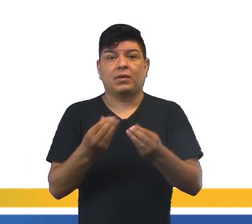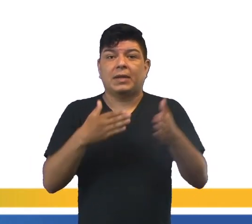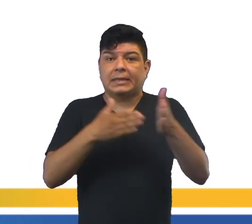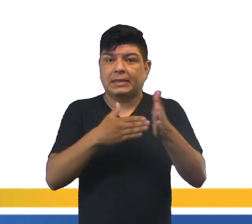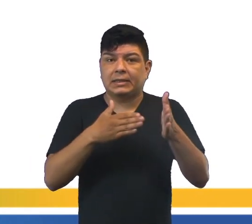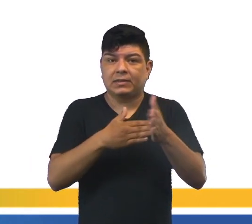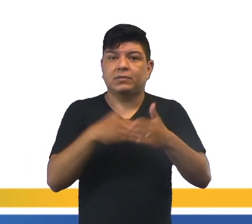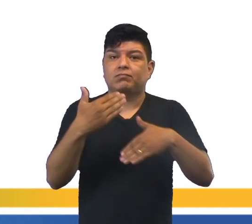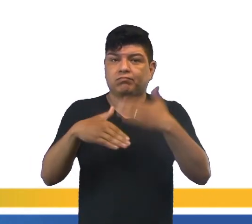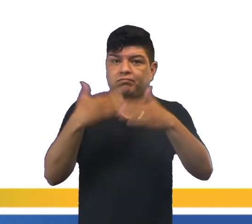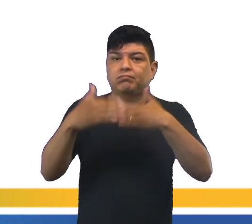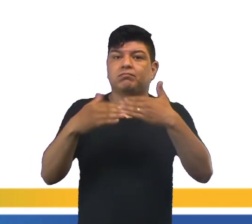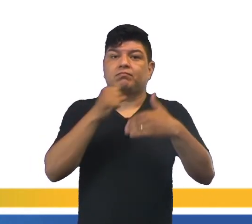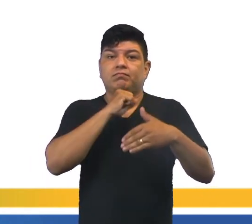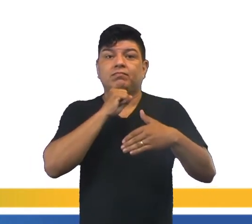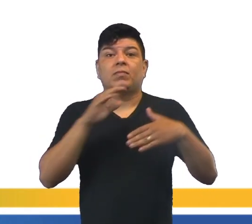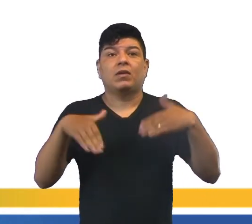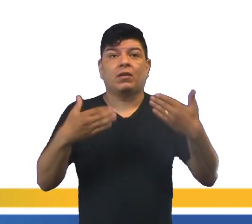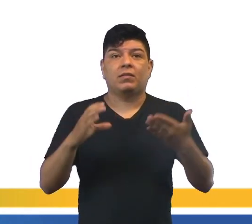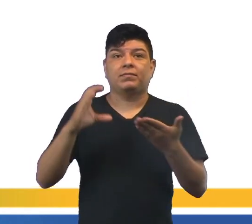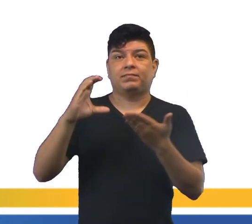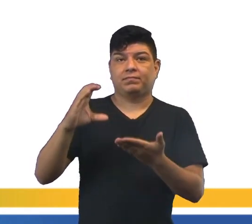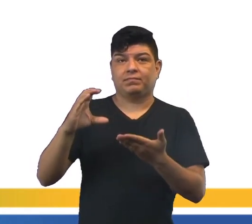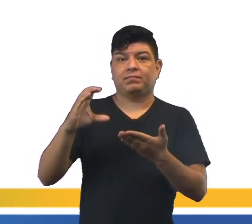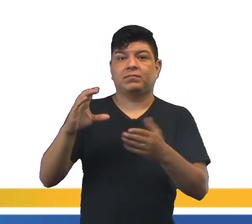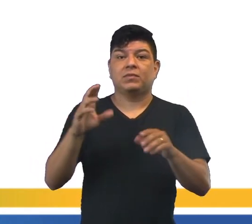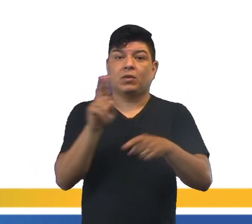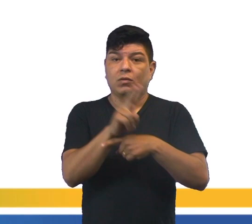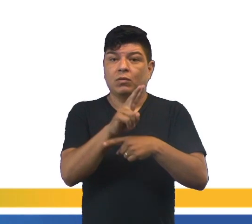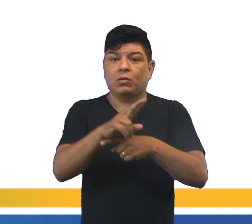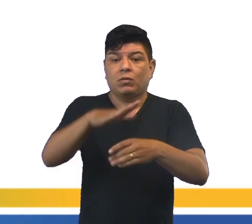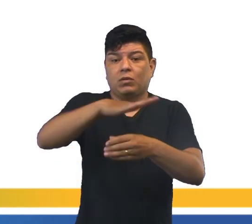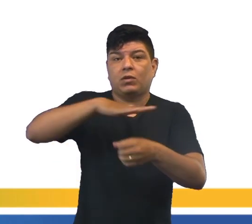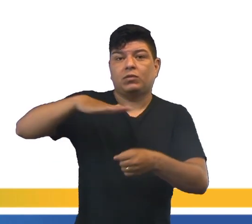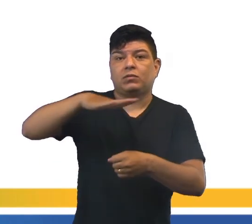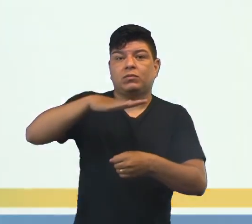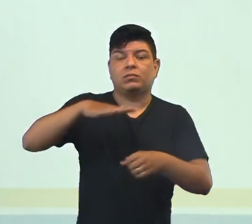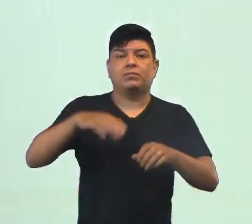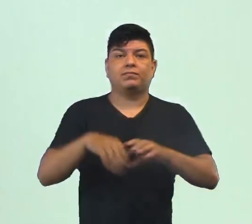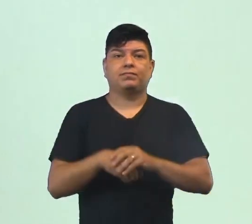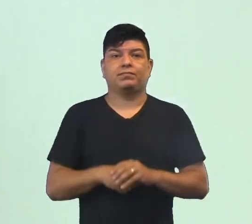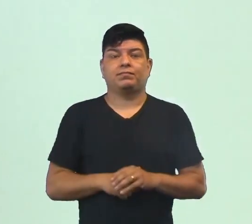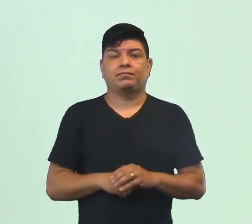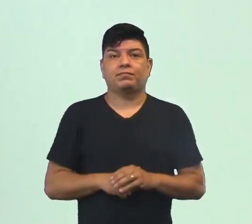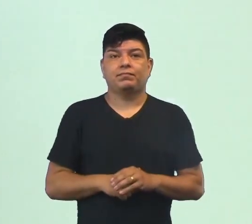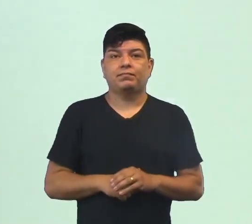o processo de corrosão é impermeabilizar a superfície, ok?